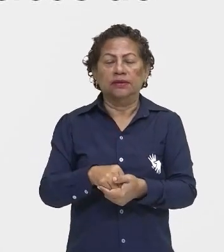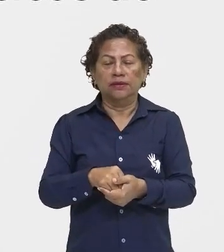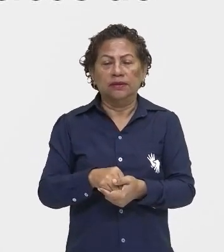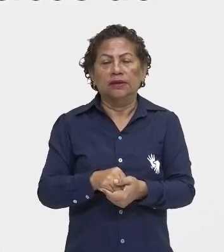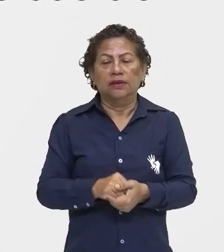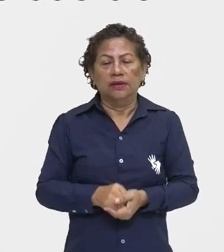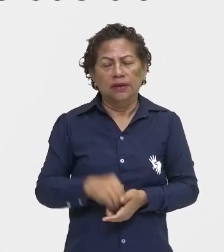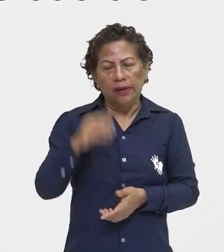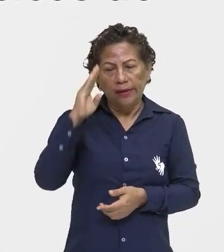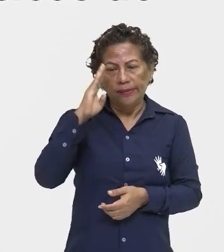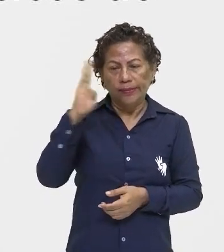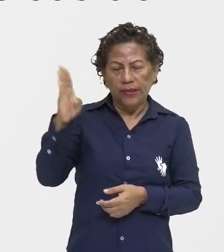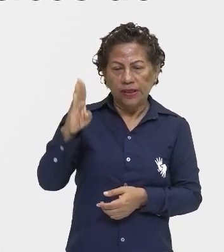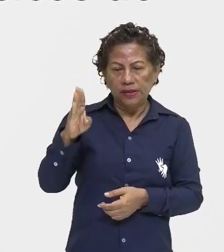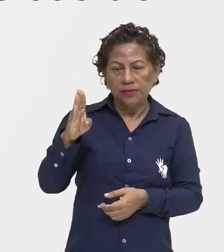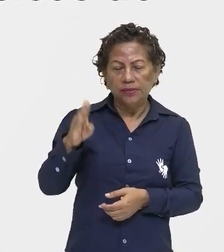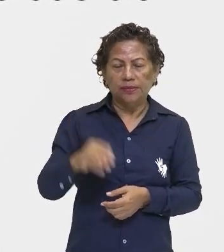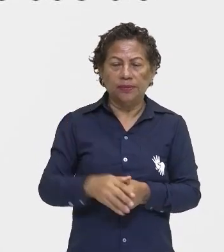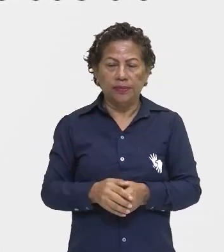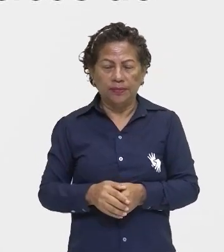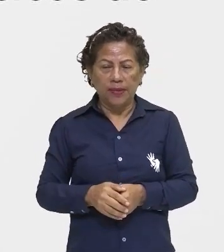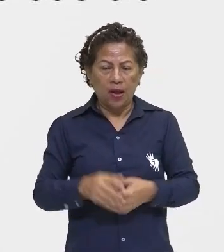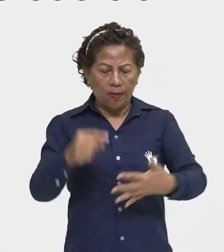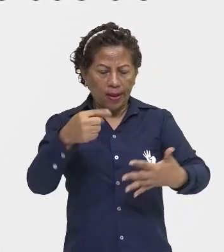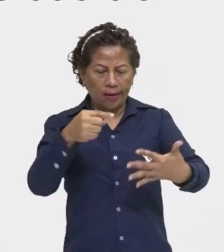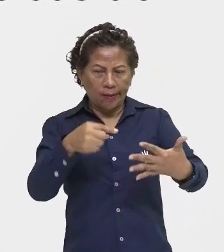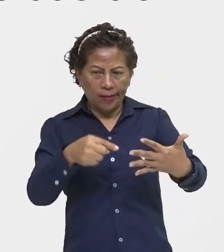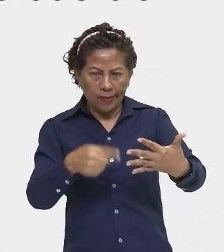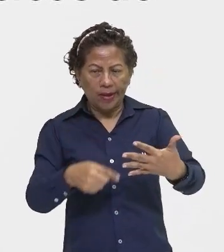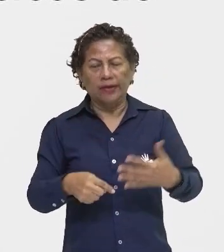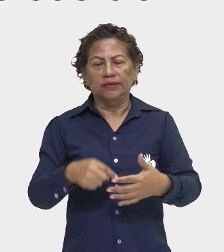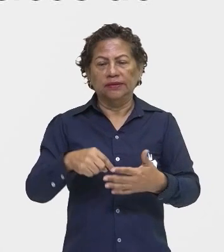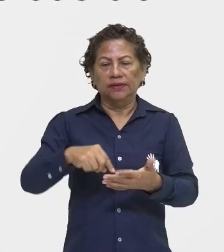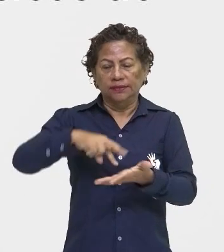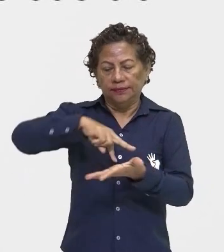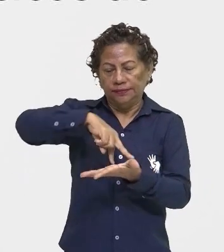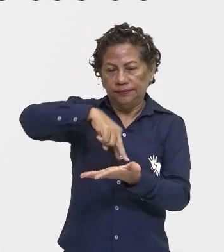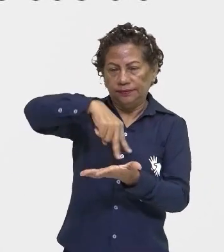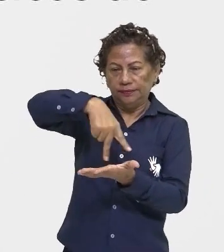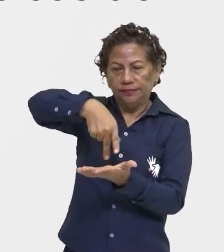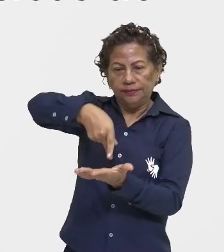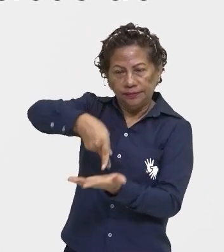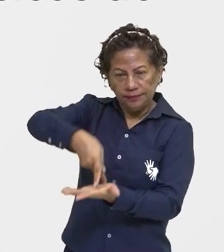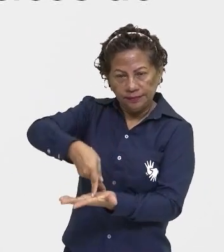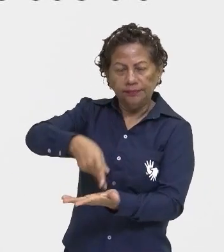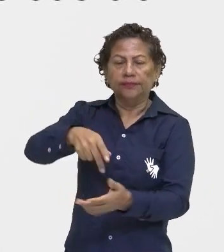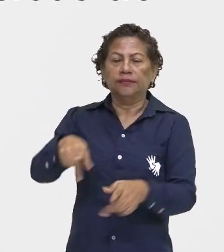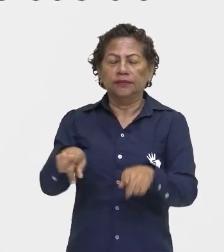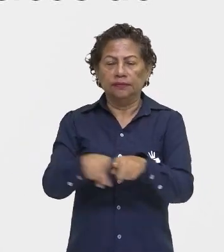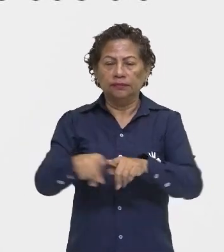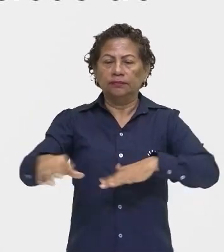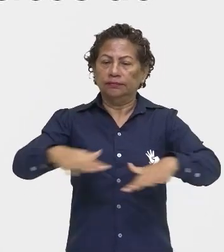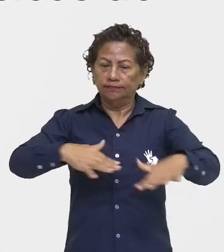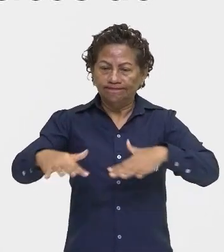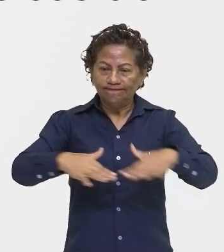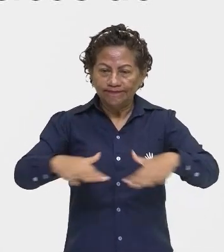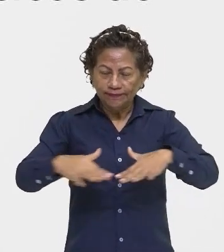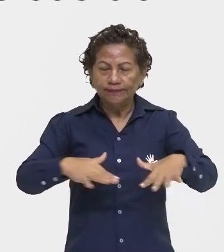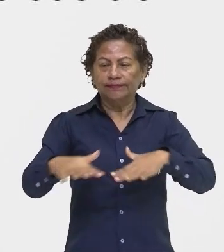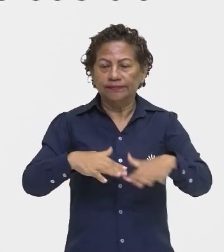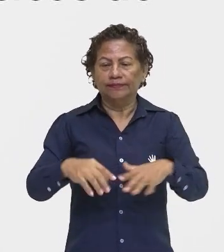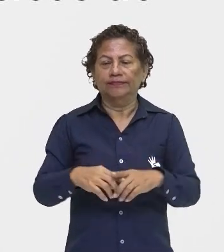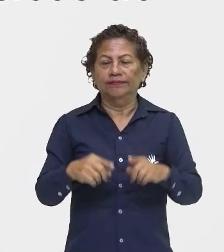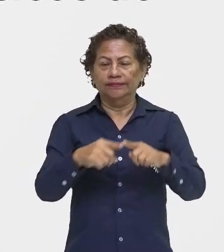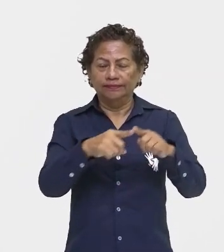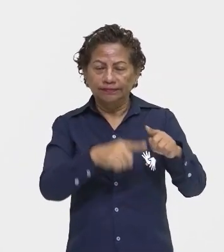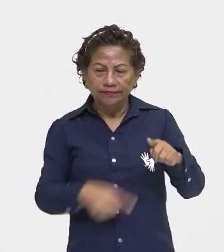clássico consistem em postura ereta, rotação externa dos membros inferiores, movimentos